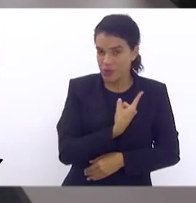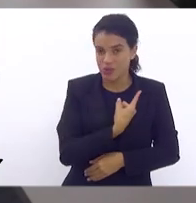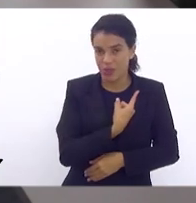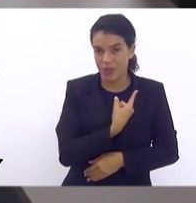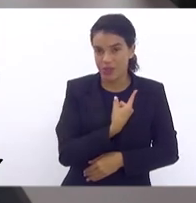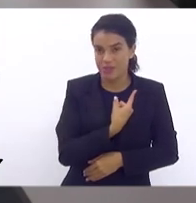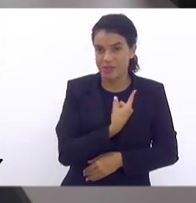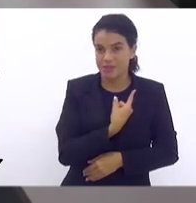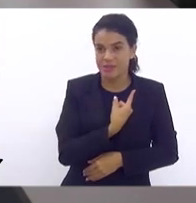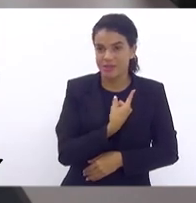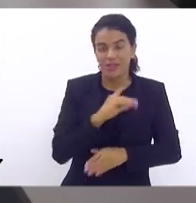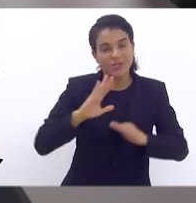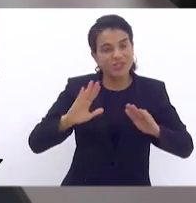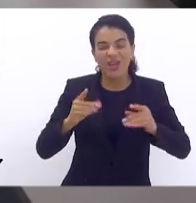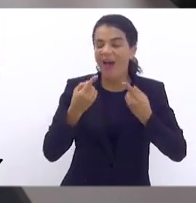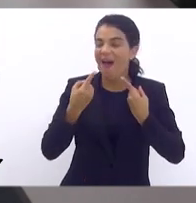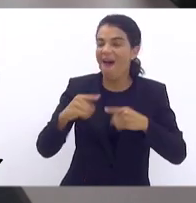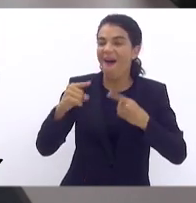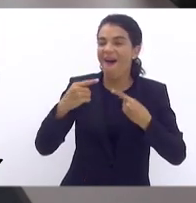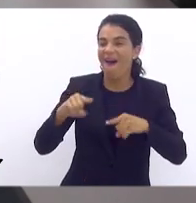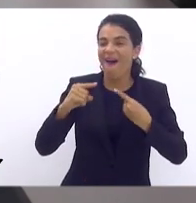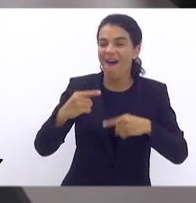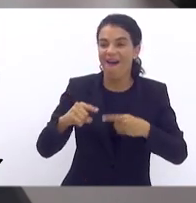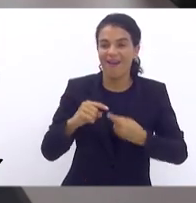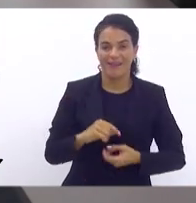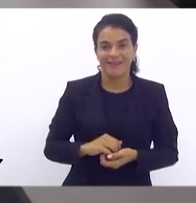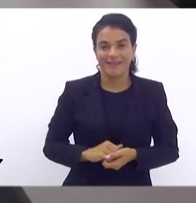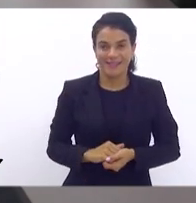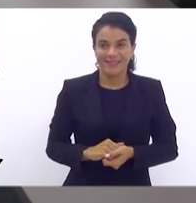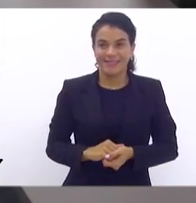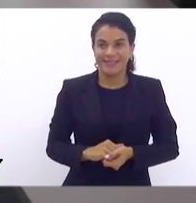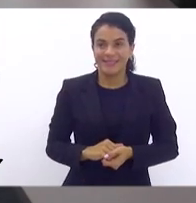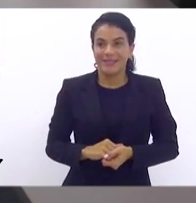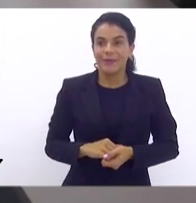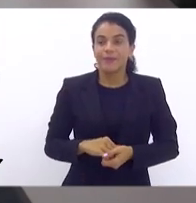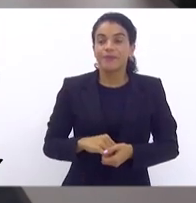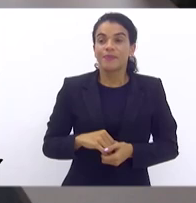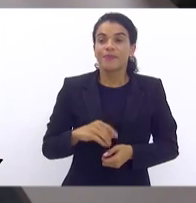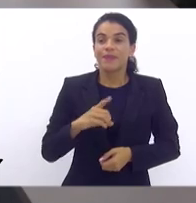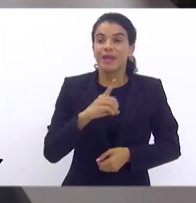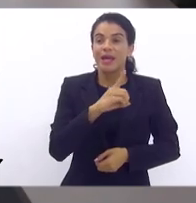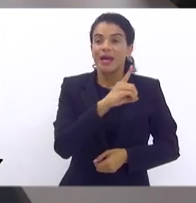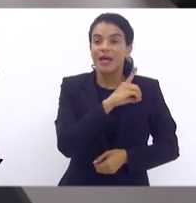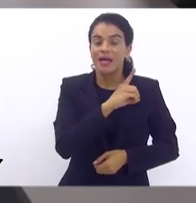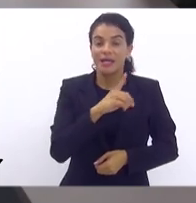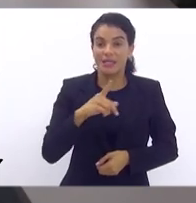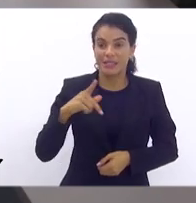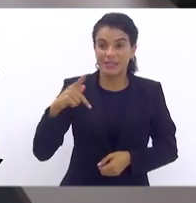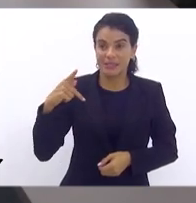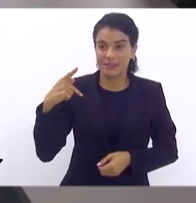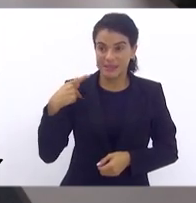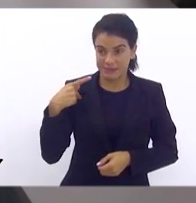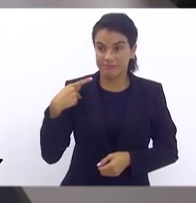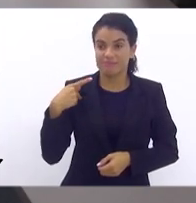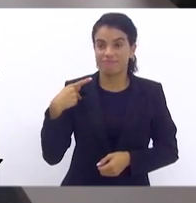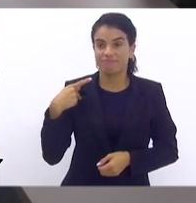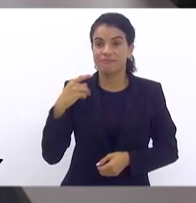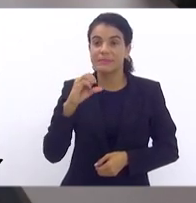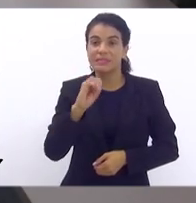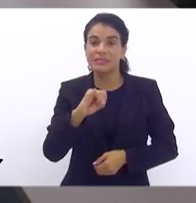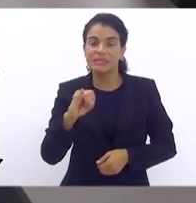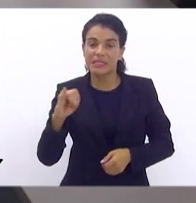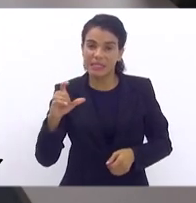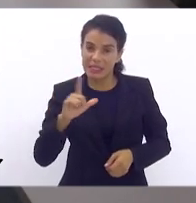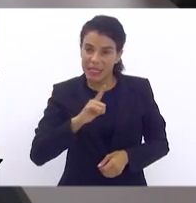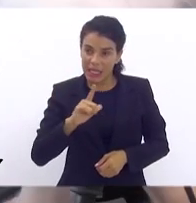só para implicar a defensoria caso tenha